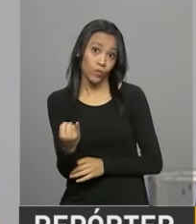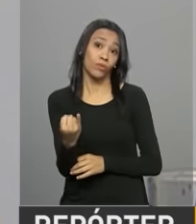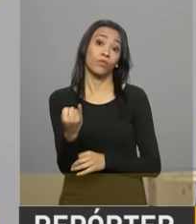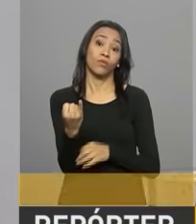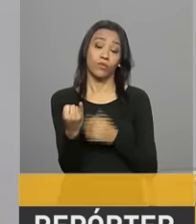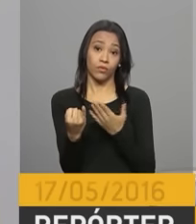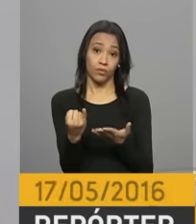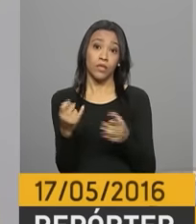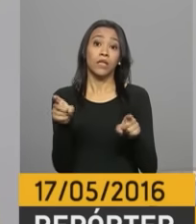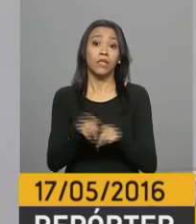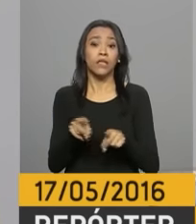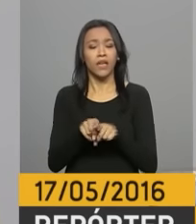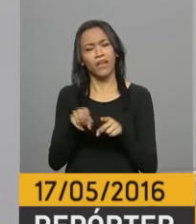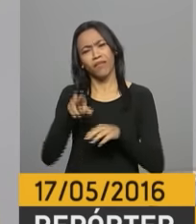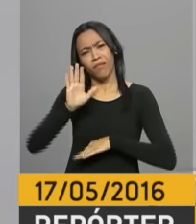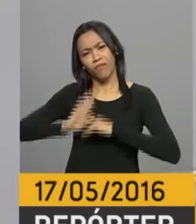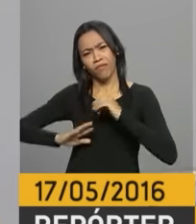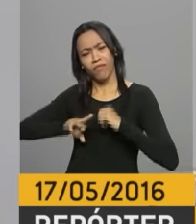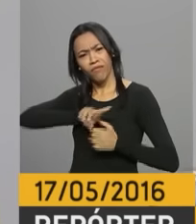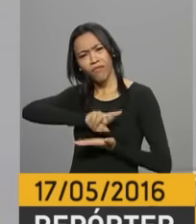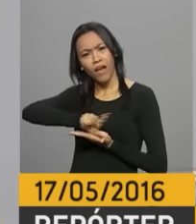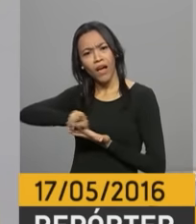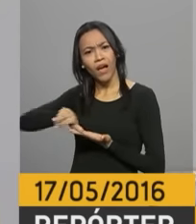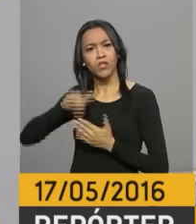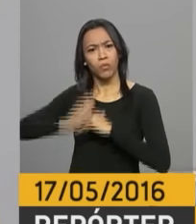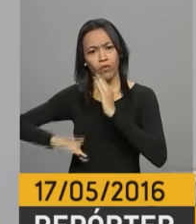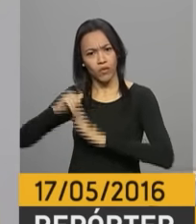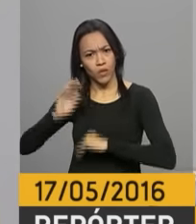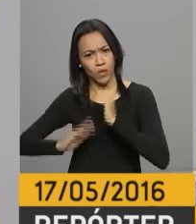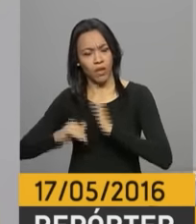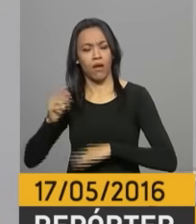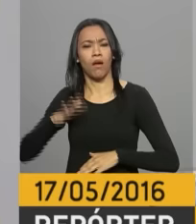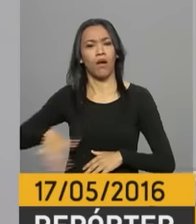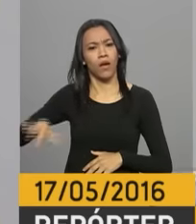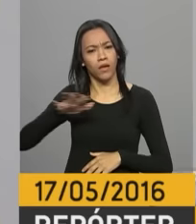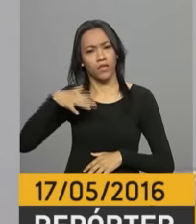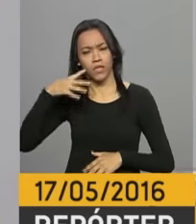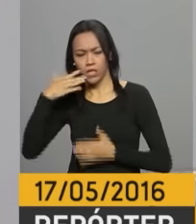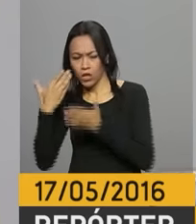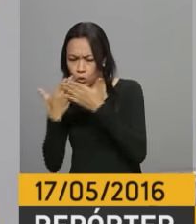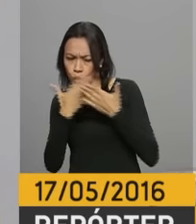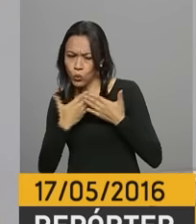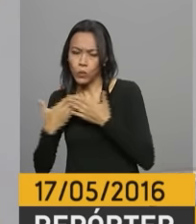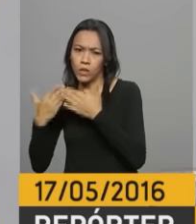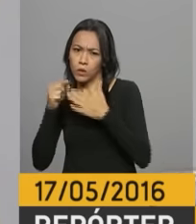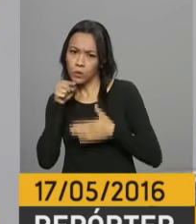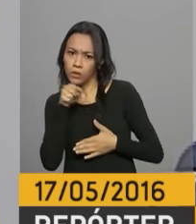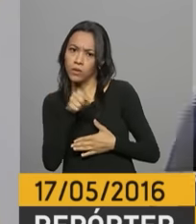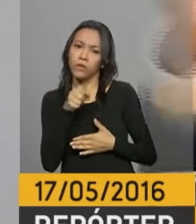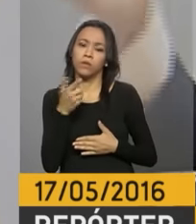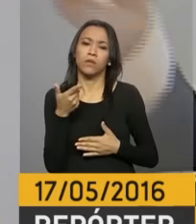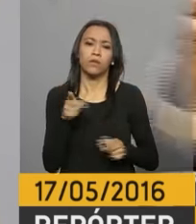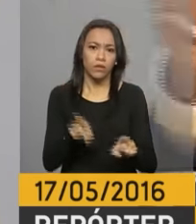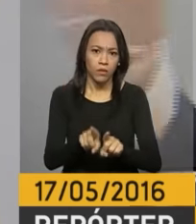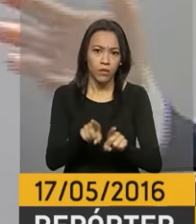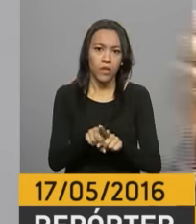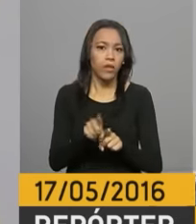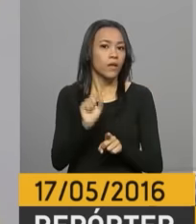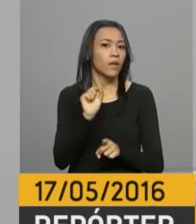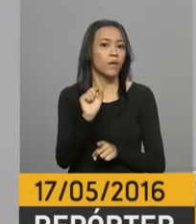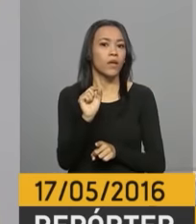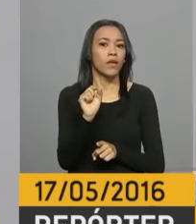ativo. Tem muitos analistas que fazem cenários nessa linha, como também pode haver, até dentro de um